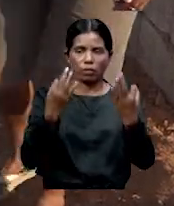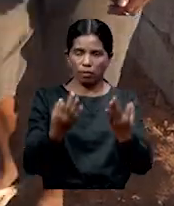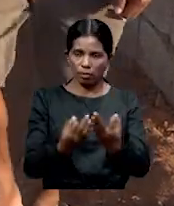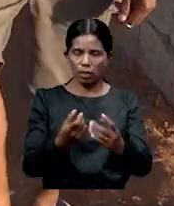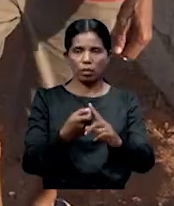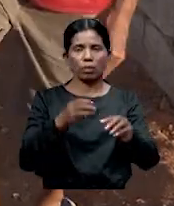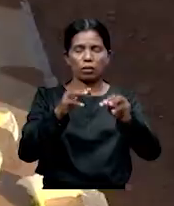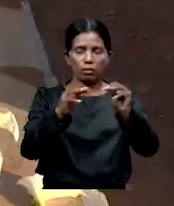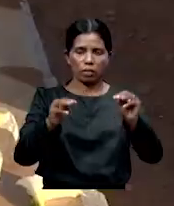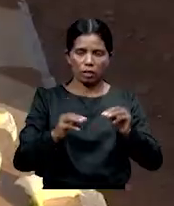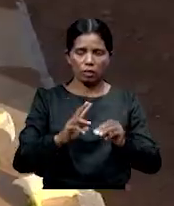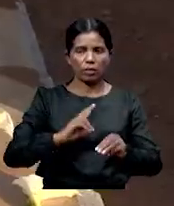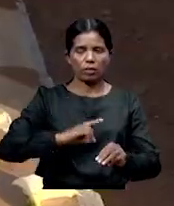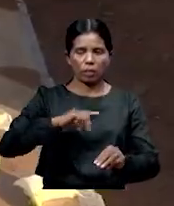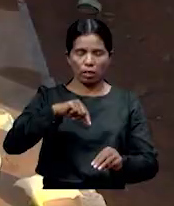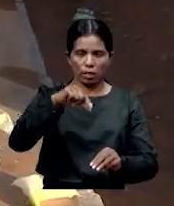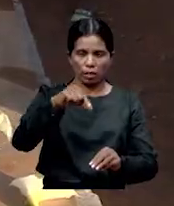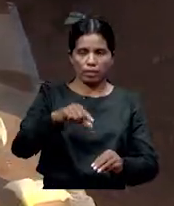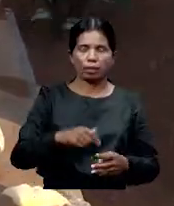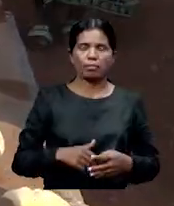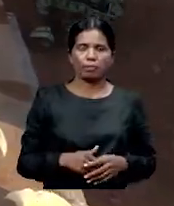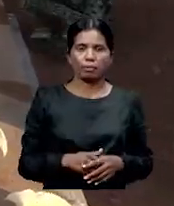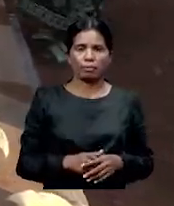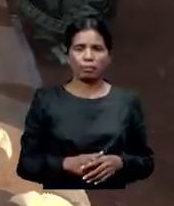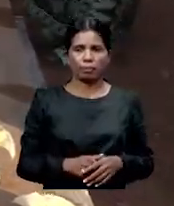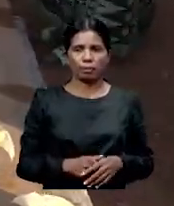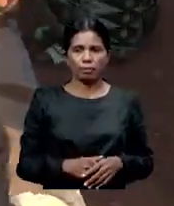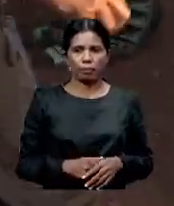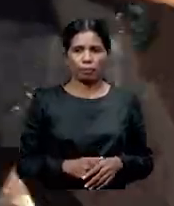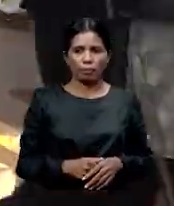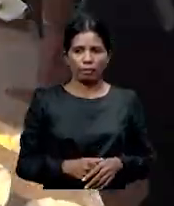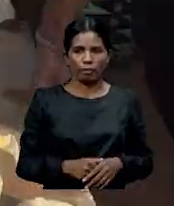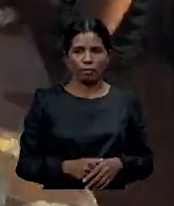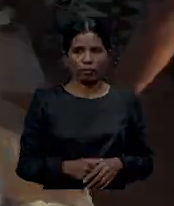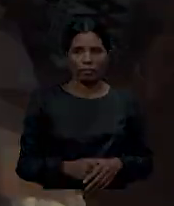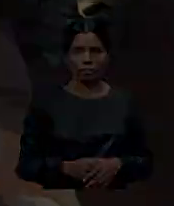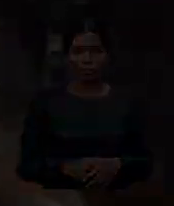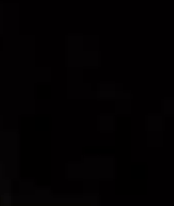Rusi Município Viqueque. Laura Xavier, Tito Silva, GMN.